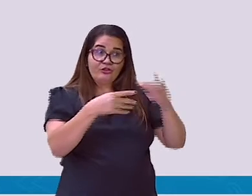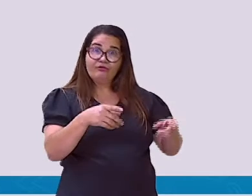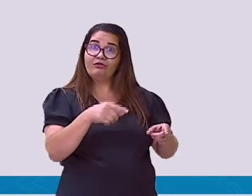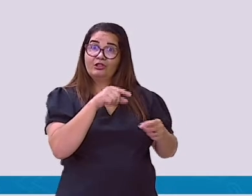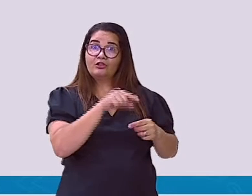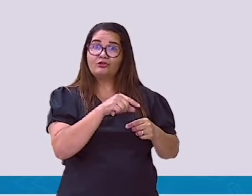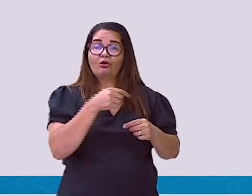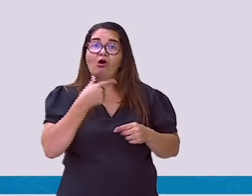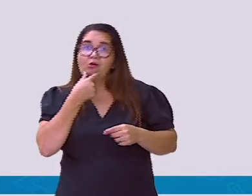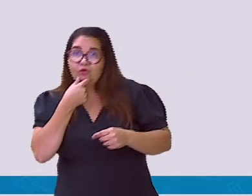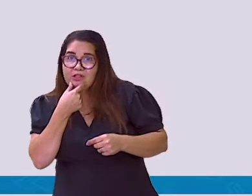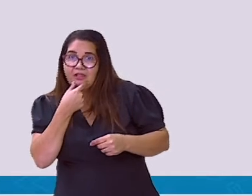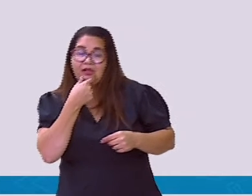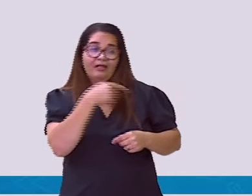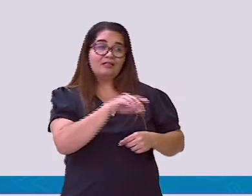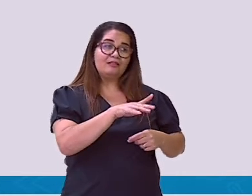clima